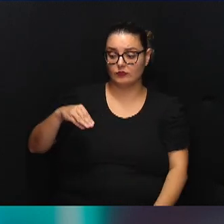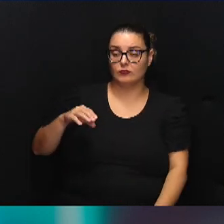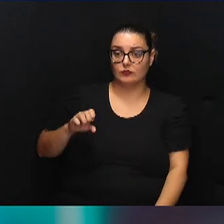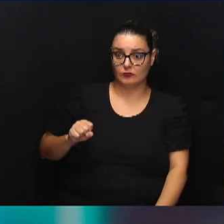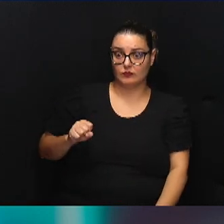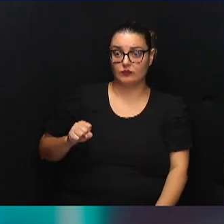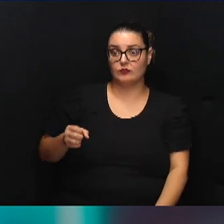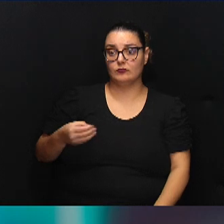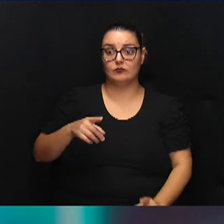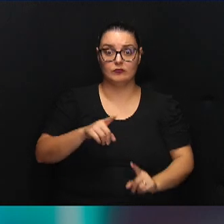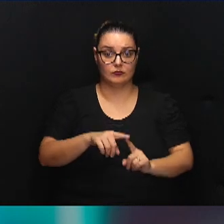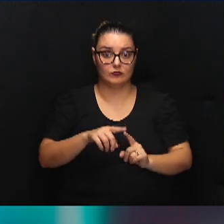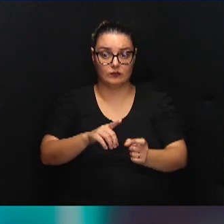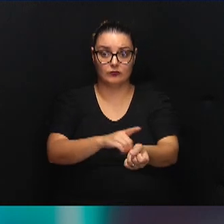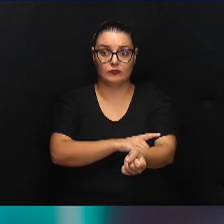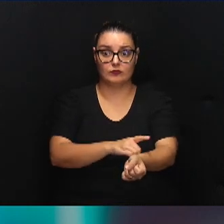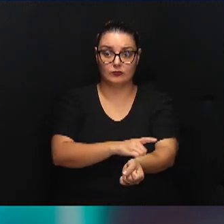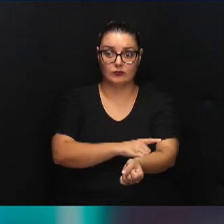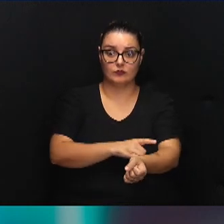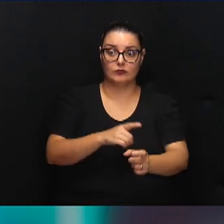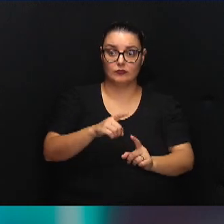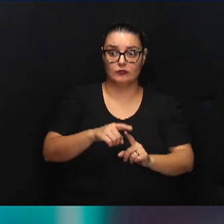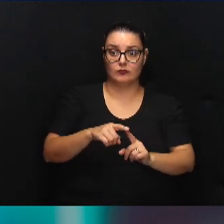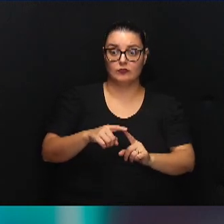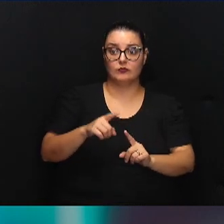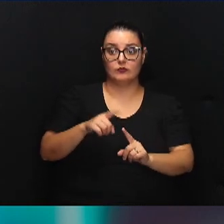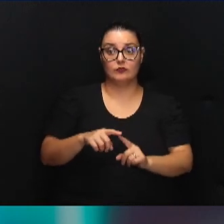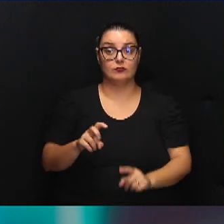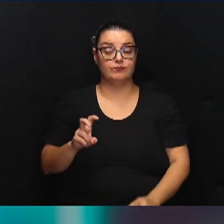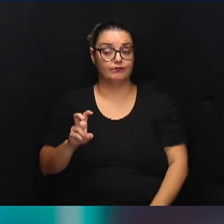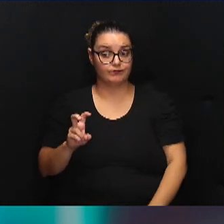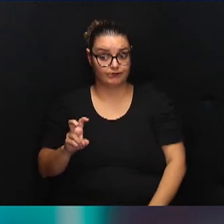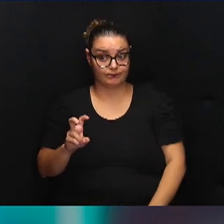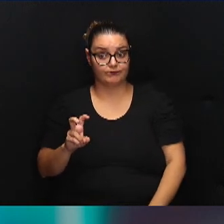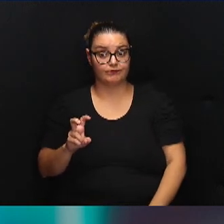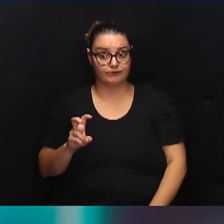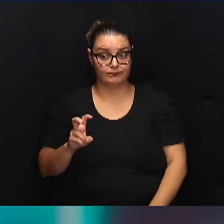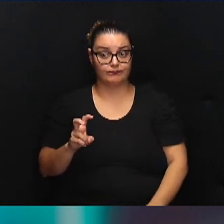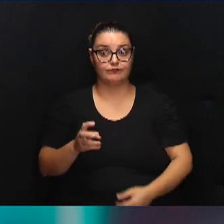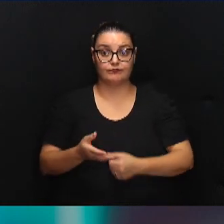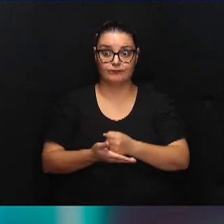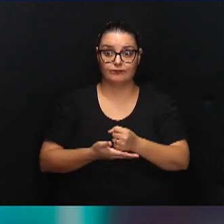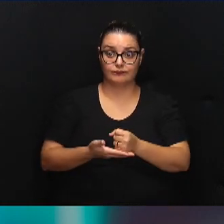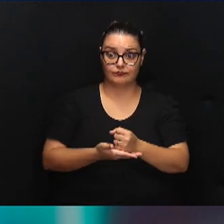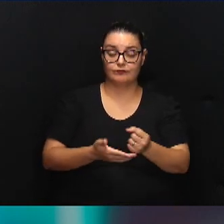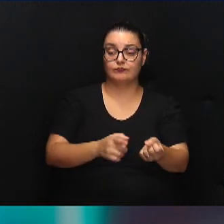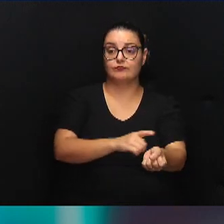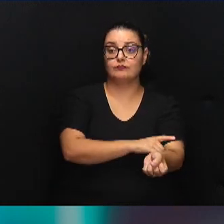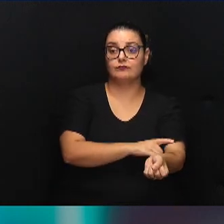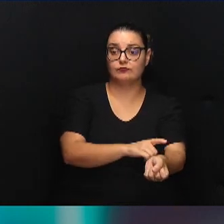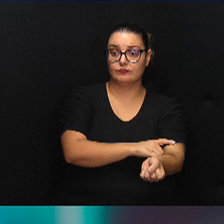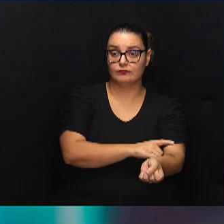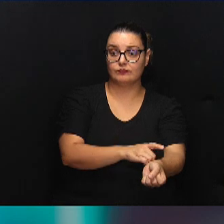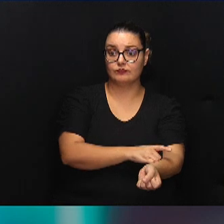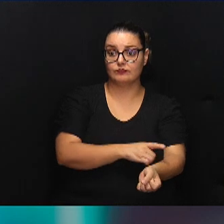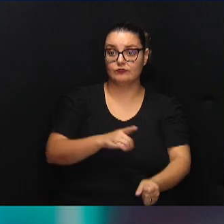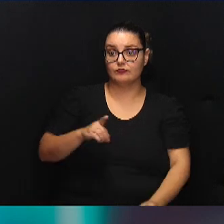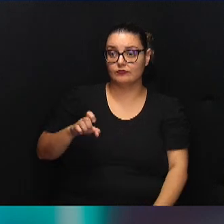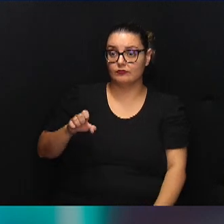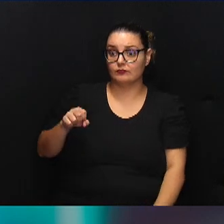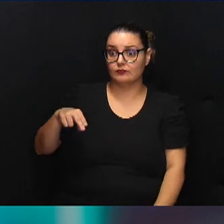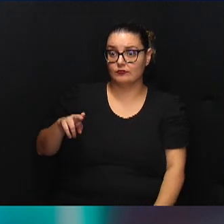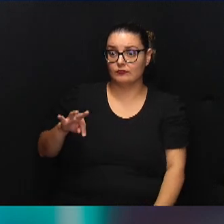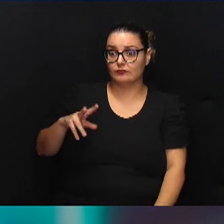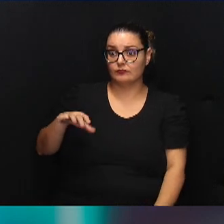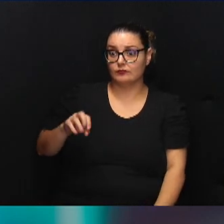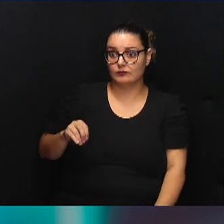de diabetes, chamado diabetes tipo 5, que basicamente é um diabetes pela desnutrição. A pessoa